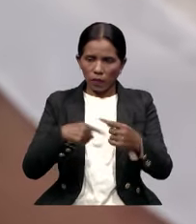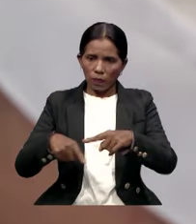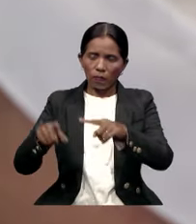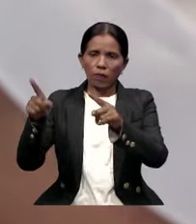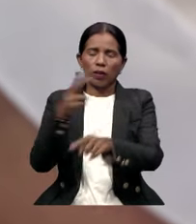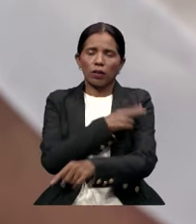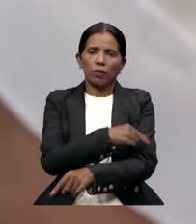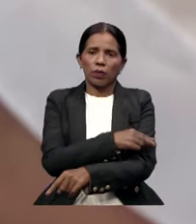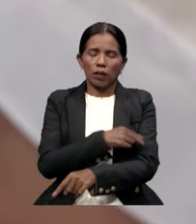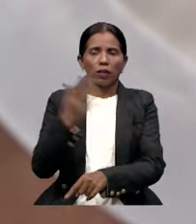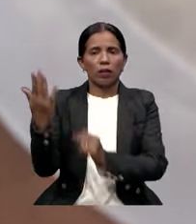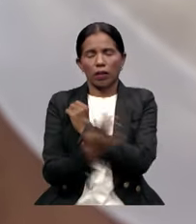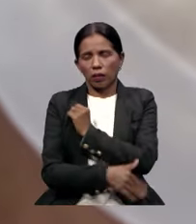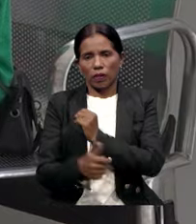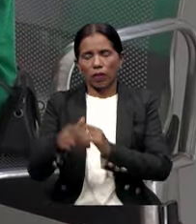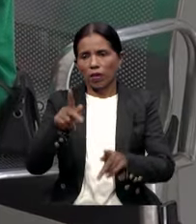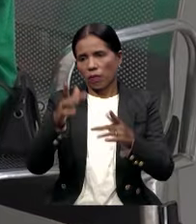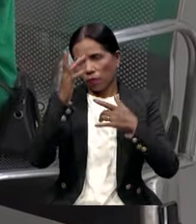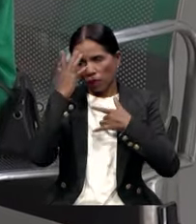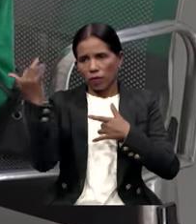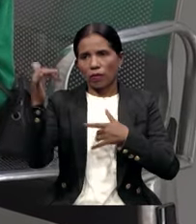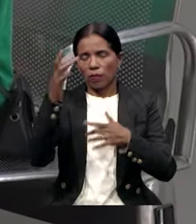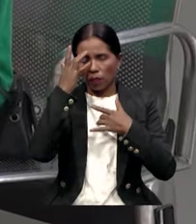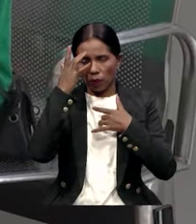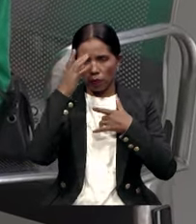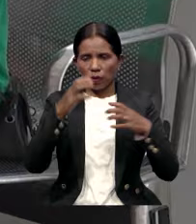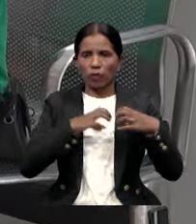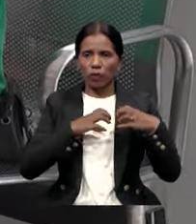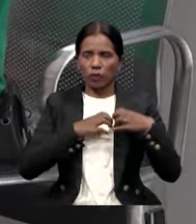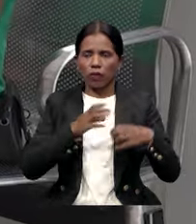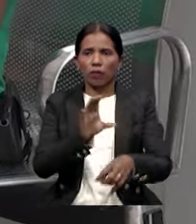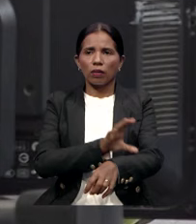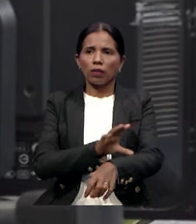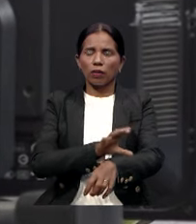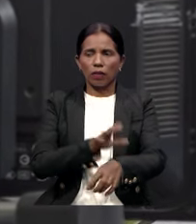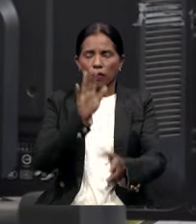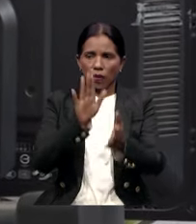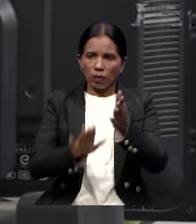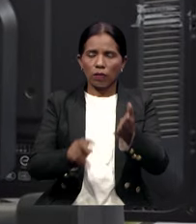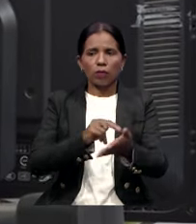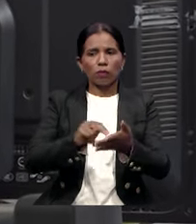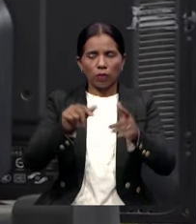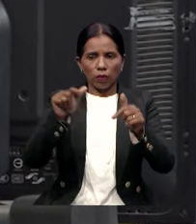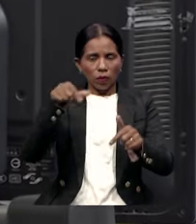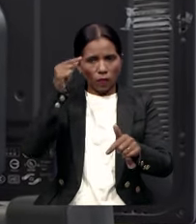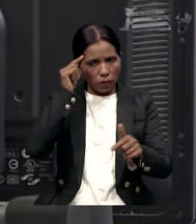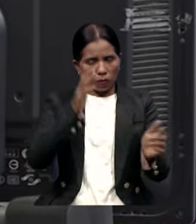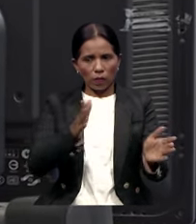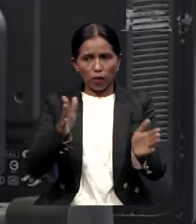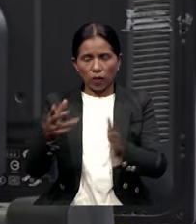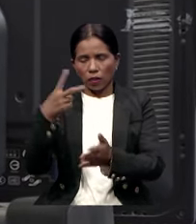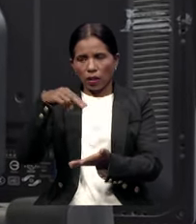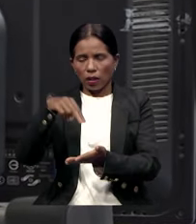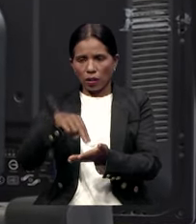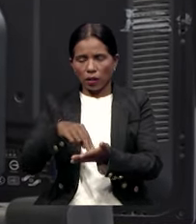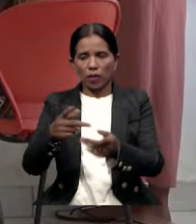tratamento y relior. No paciente hirakne, mayoría sofre moras fua no cancro. No atu reduz numero ne, Governo Plano atu haritan